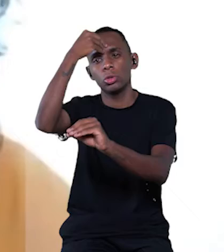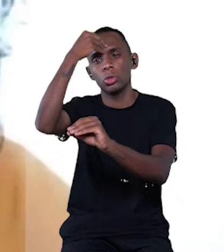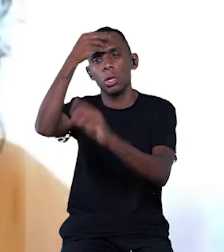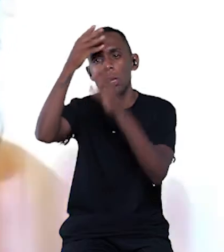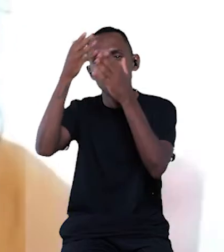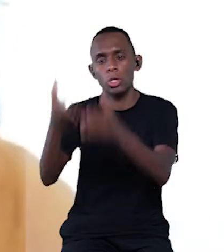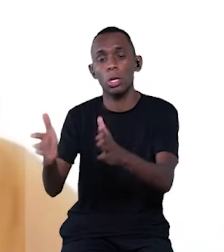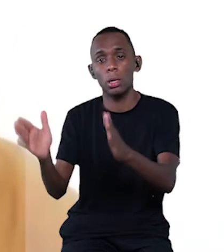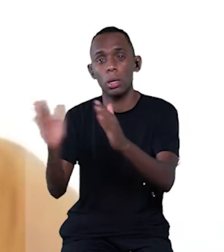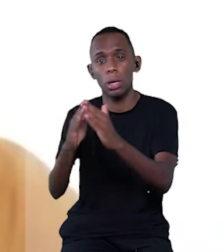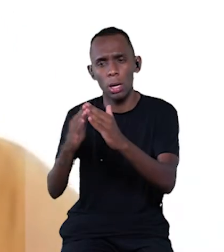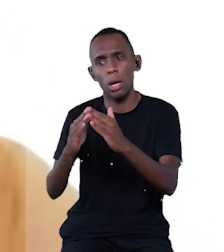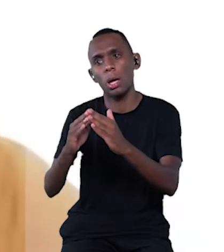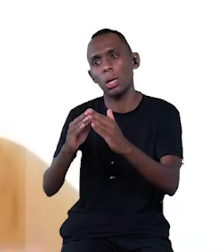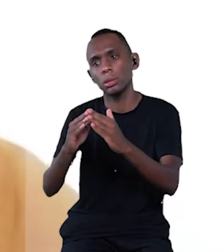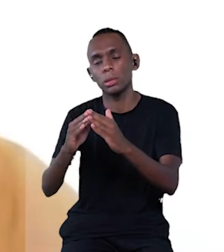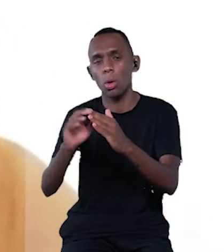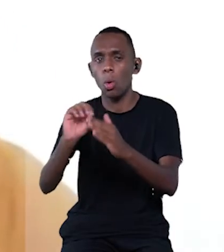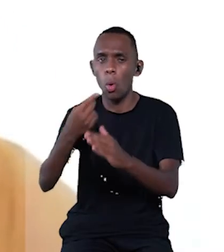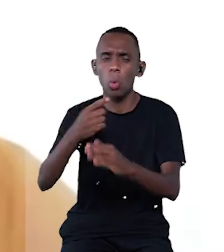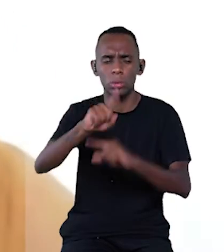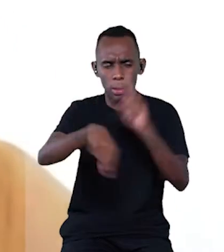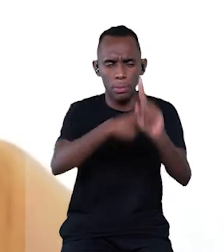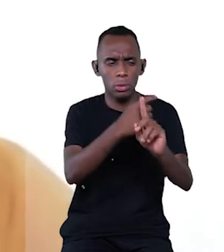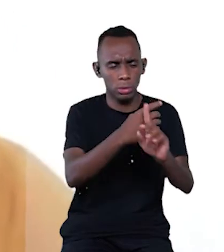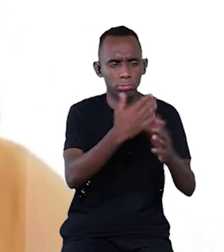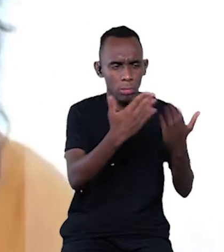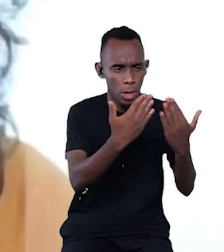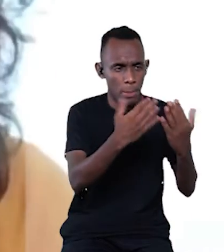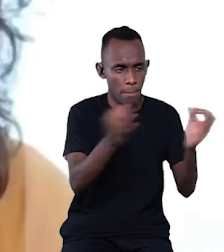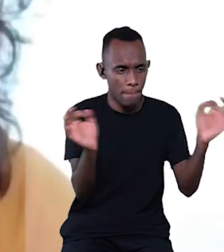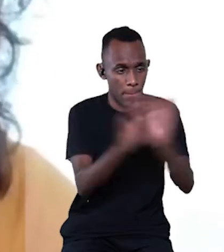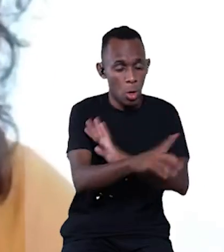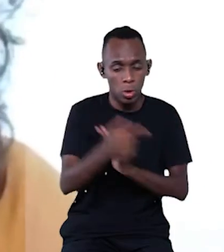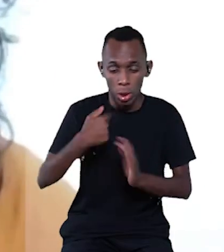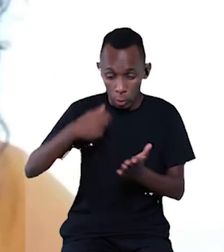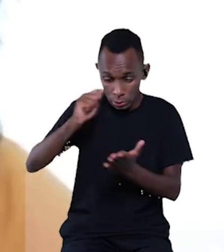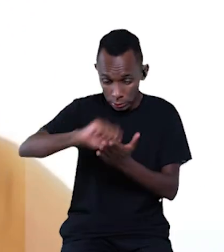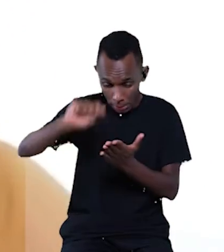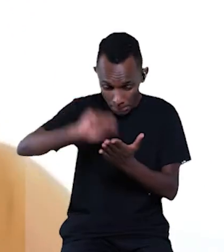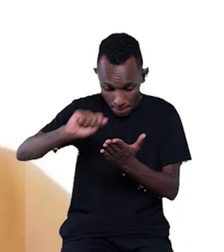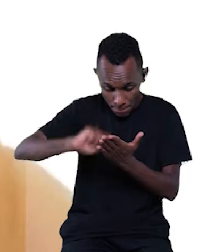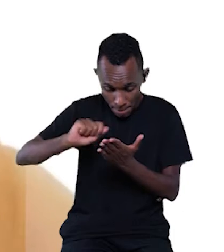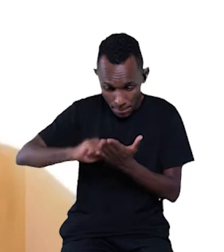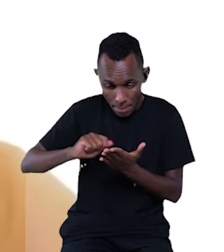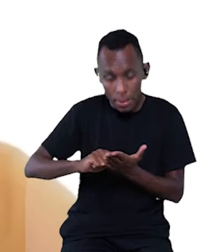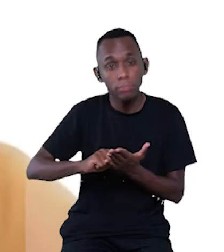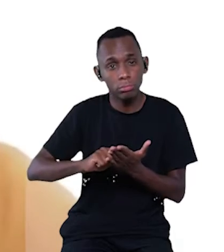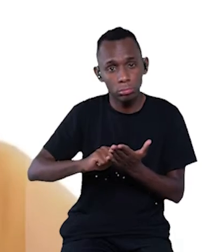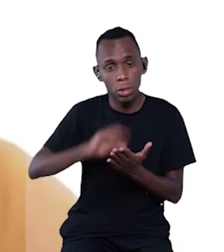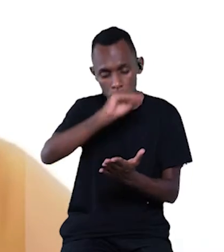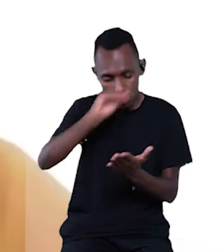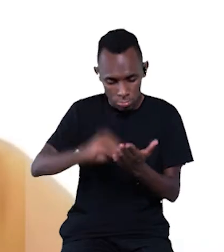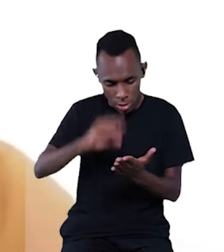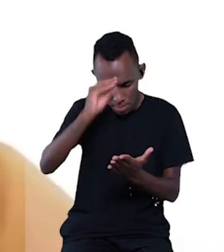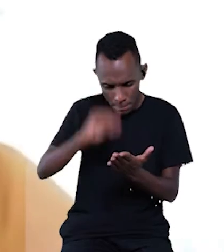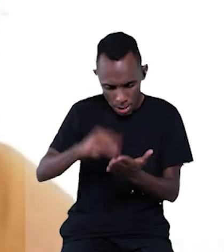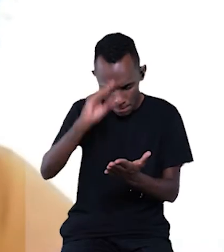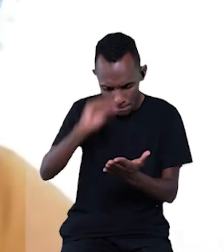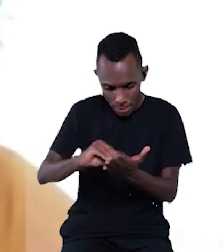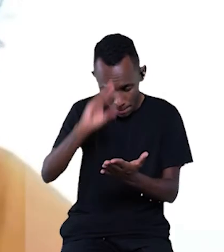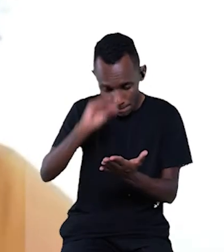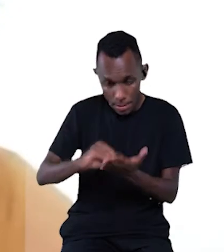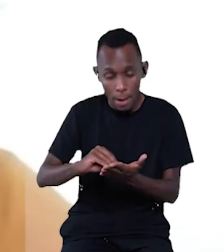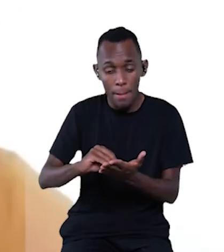ou logo depois, quando eu saio do local, né, termino a conversa, eu anoto Eu faço algumas pequenas anotações para eu